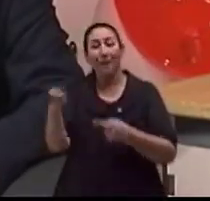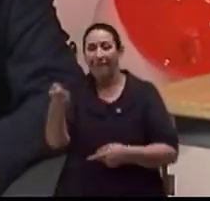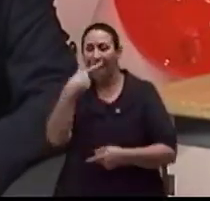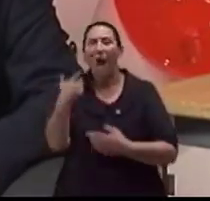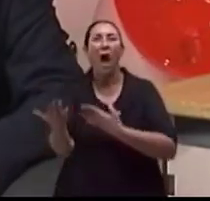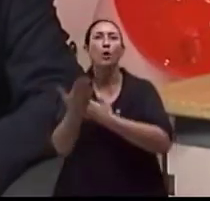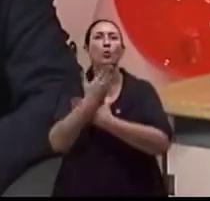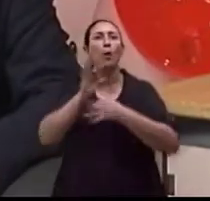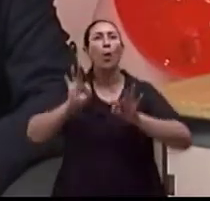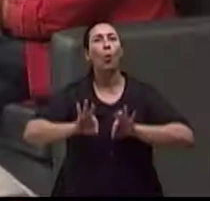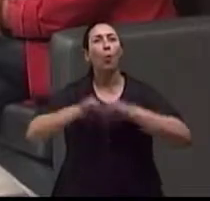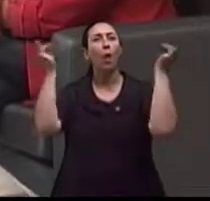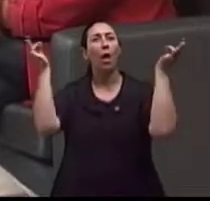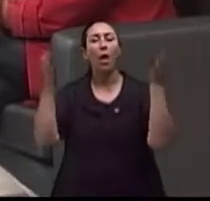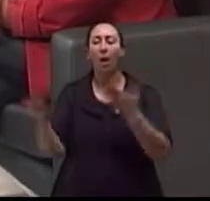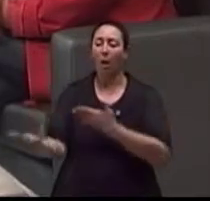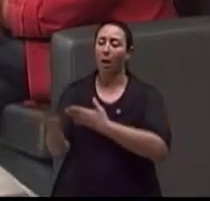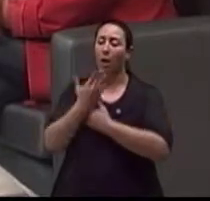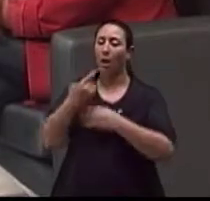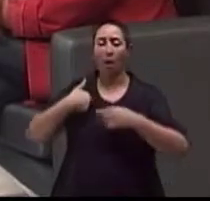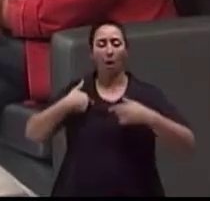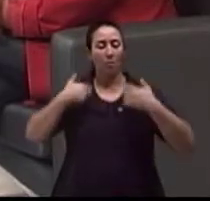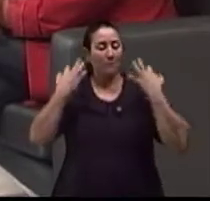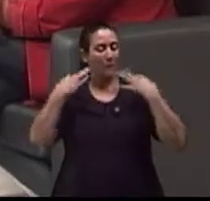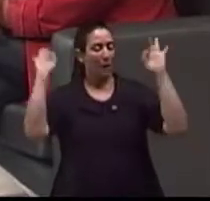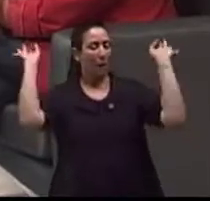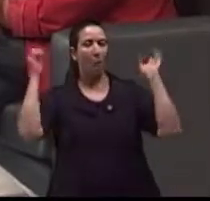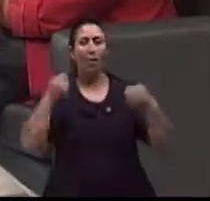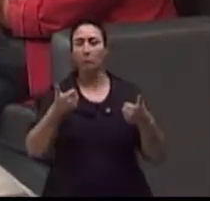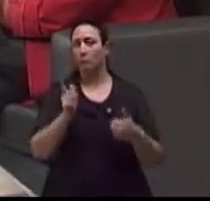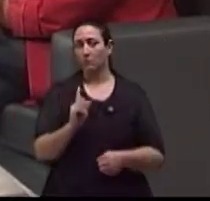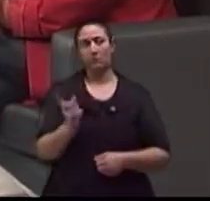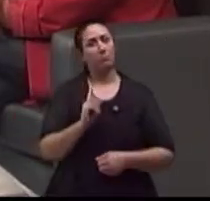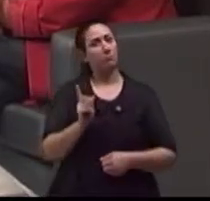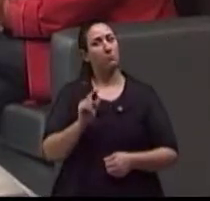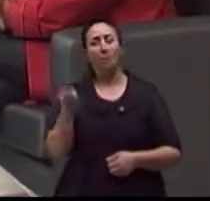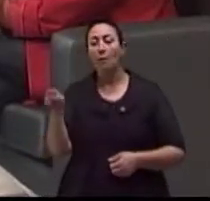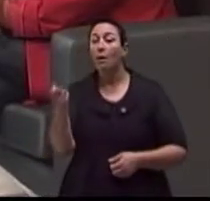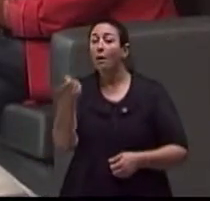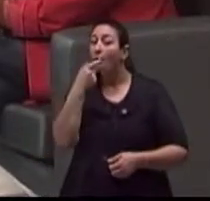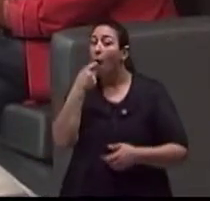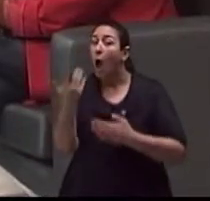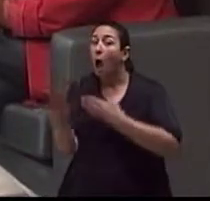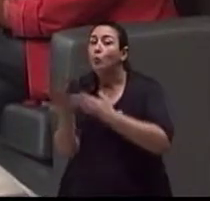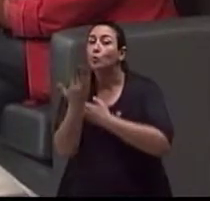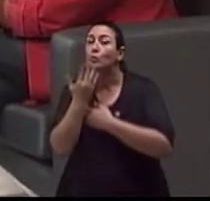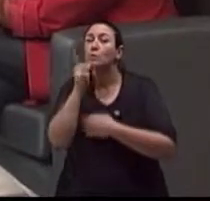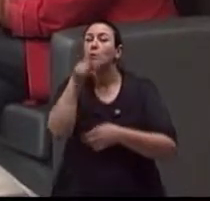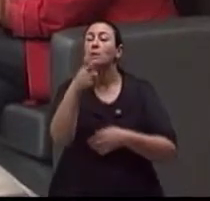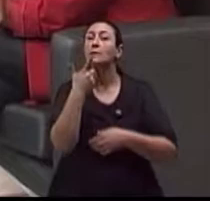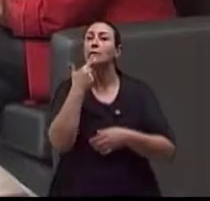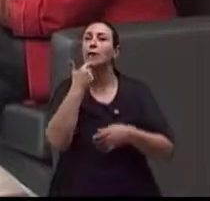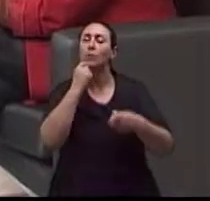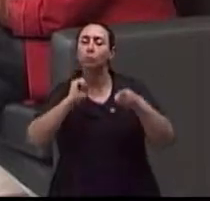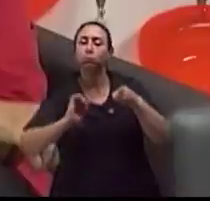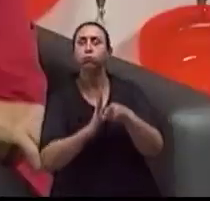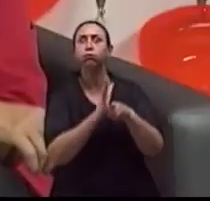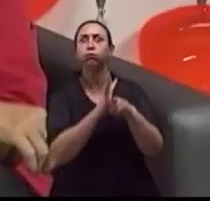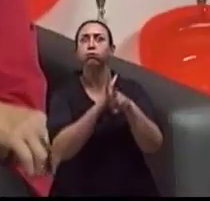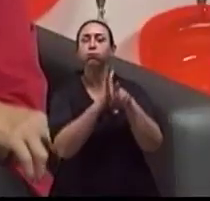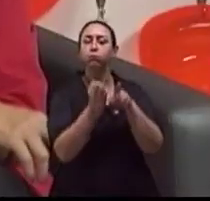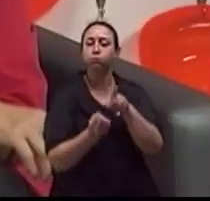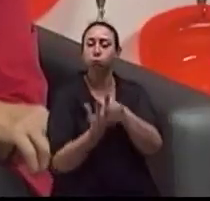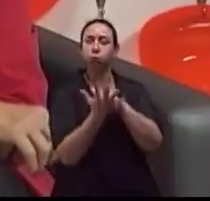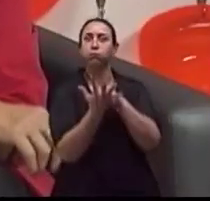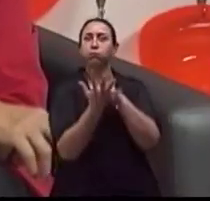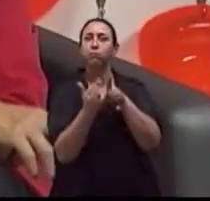curam nenhum tipo de doença dessas ela na verdade ajuda a aumentar a irrigação sanguínea do pénis é um parceiro